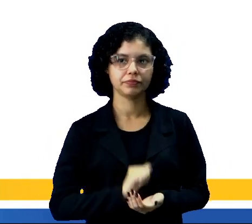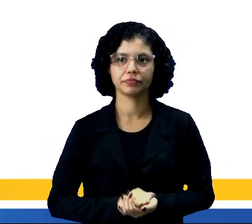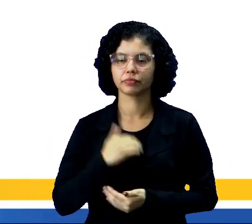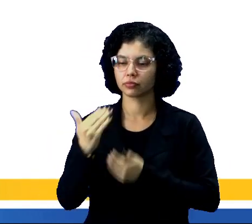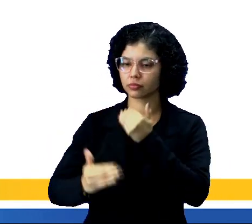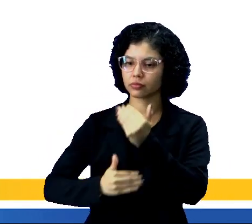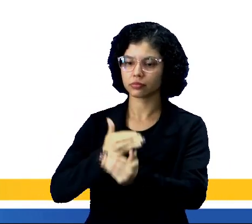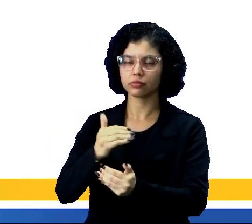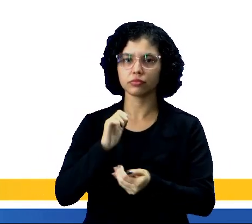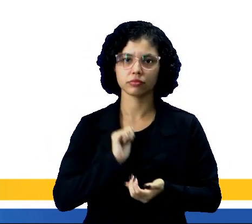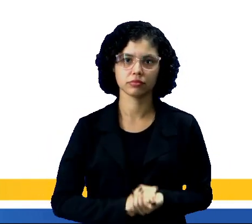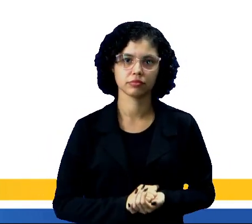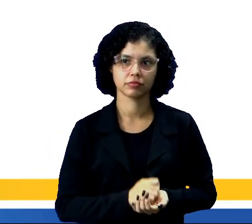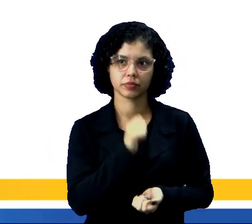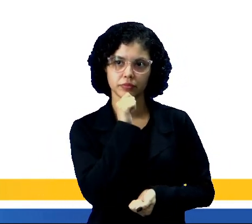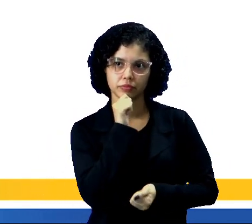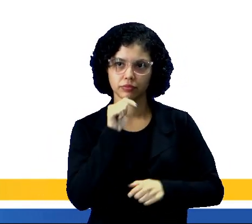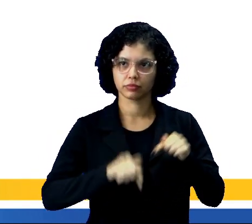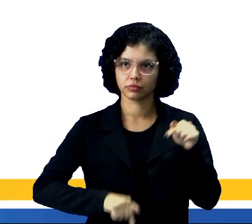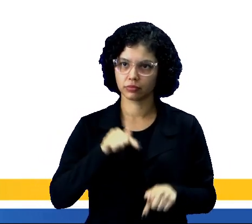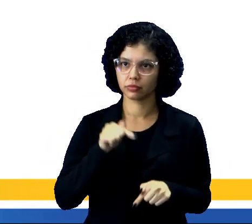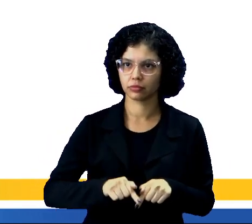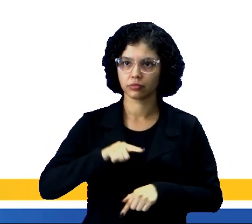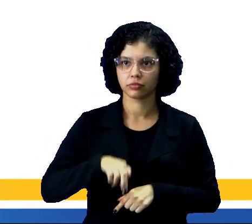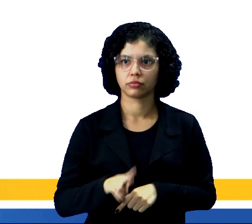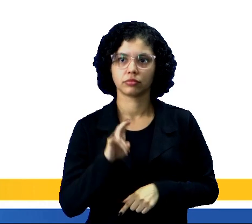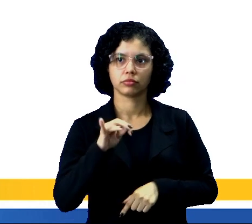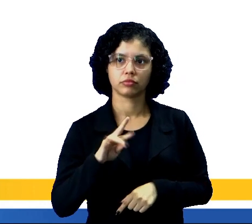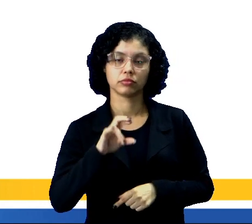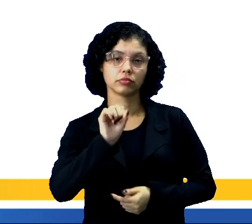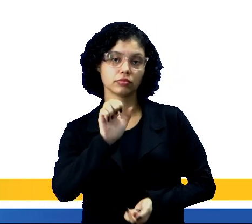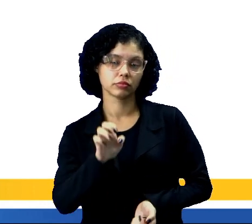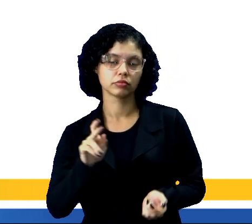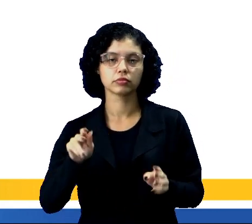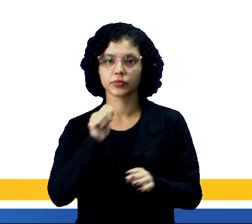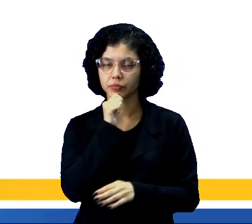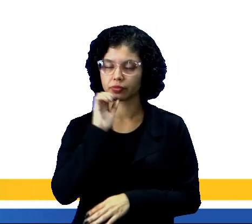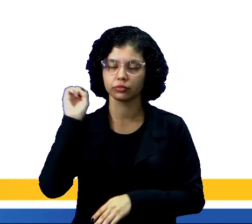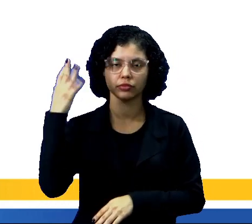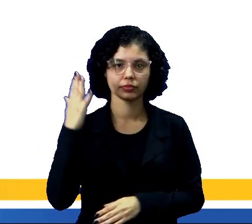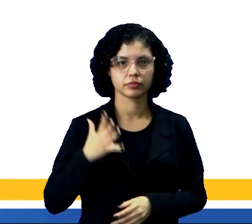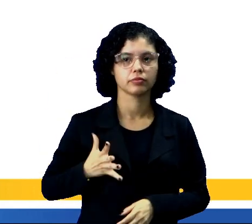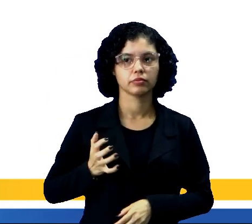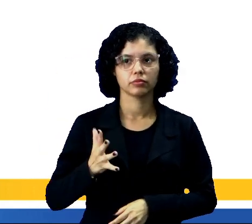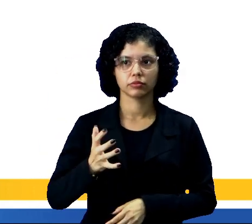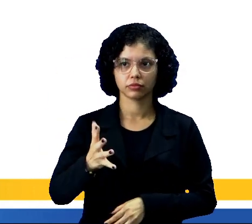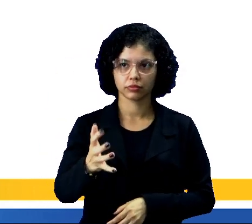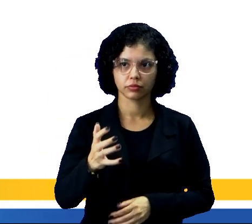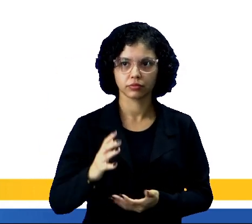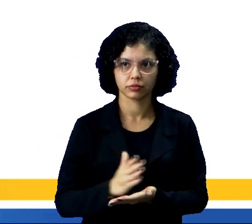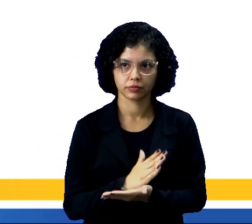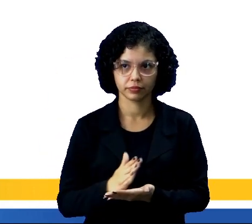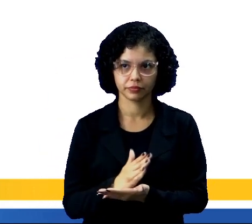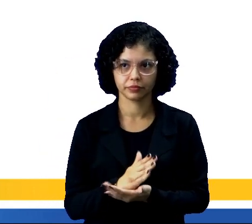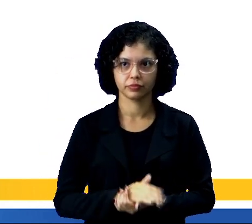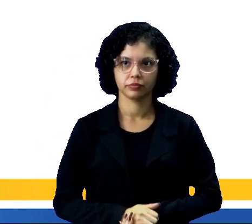Esse processo ele é chamado de quimiossíntese, que ocorre principalmente em algumas bactérias sulfurosas.